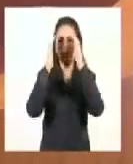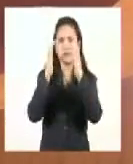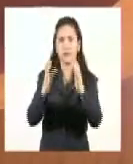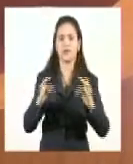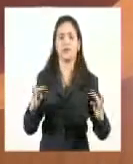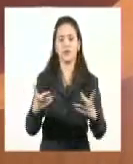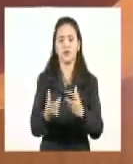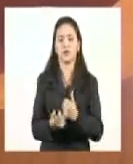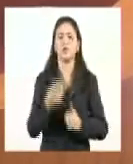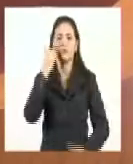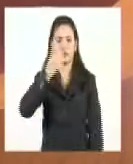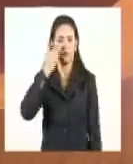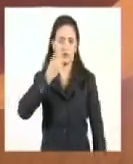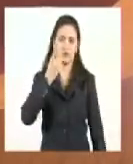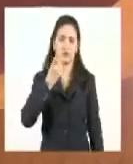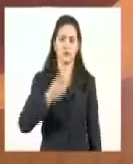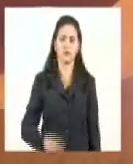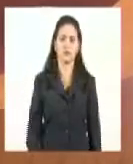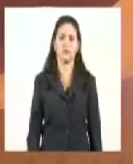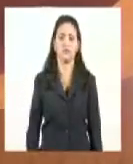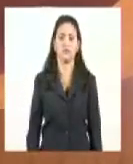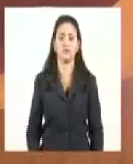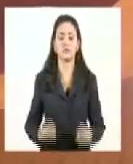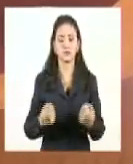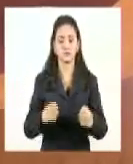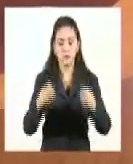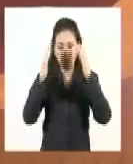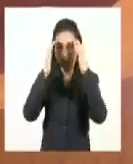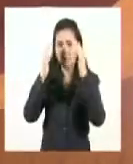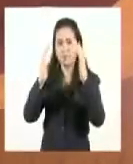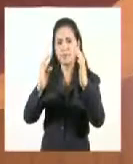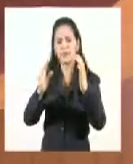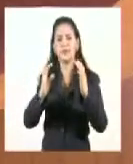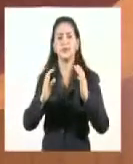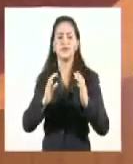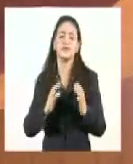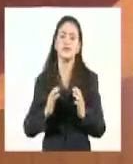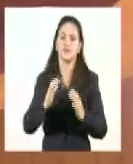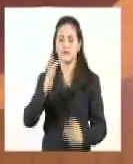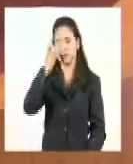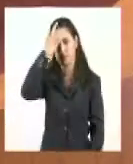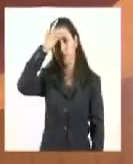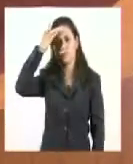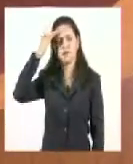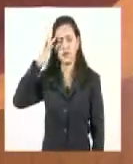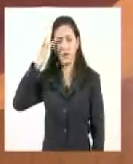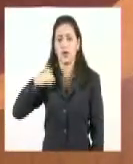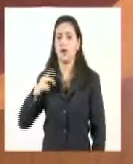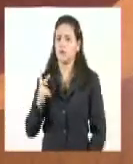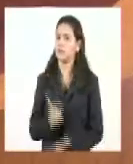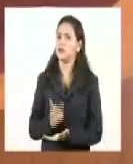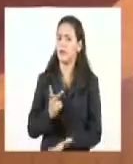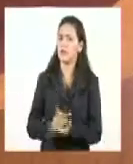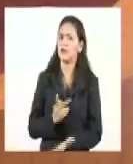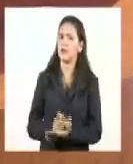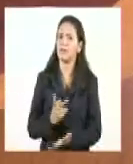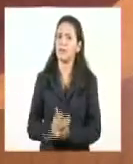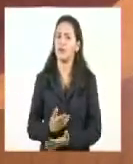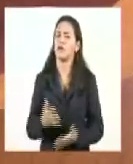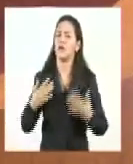Que passem a ter respeito pelas pessoas. Sempre procurei relevar